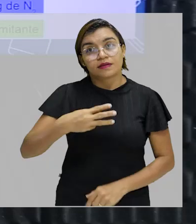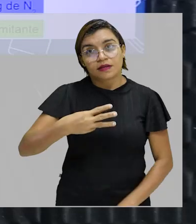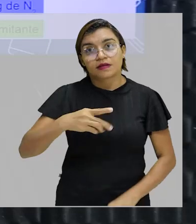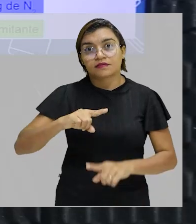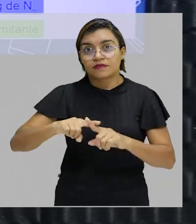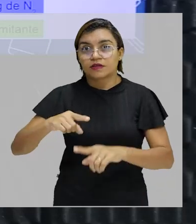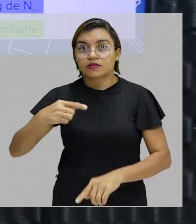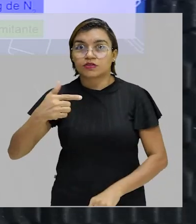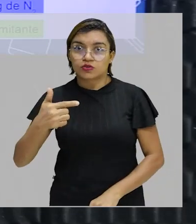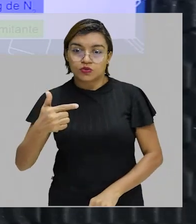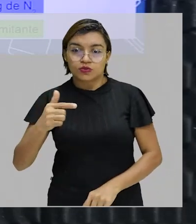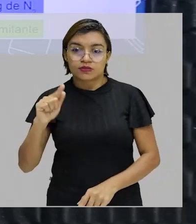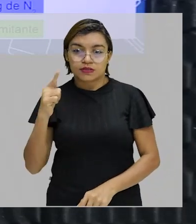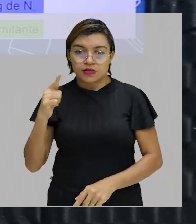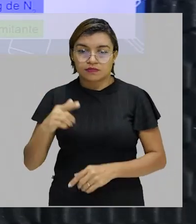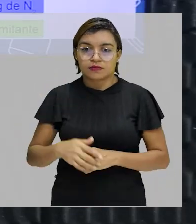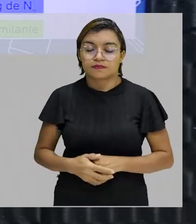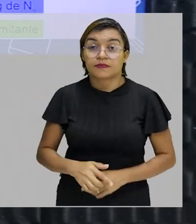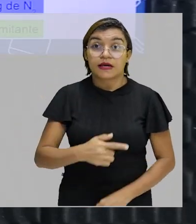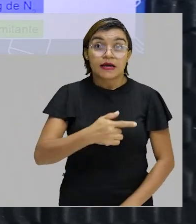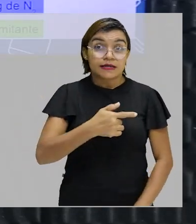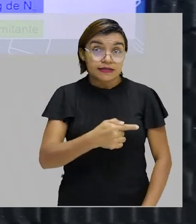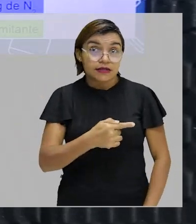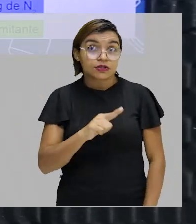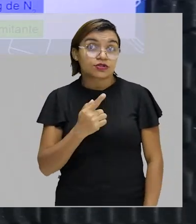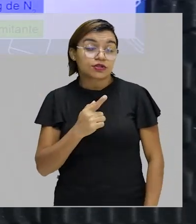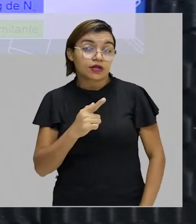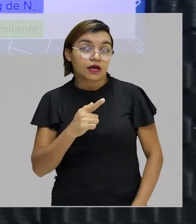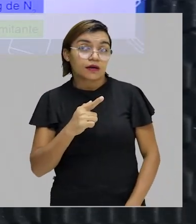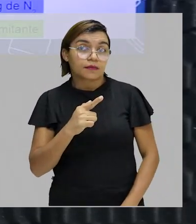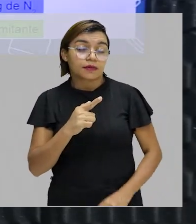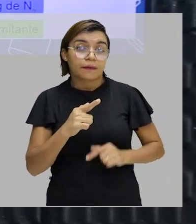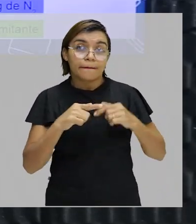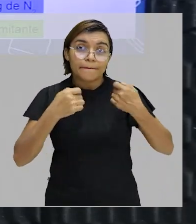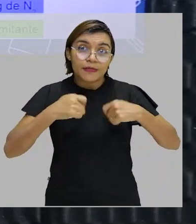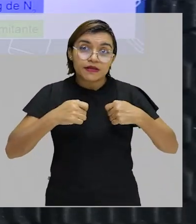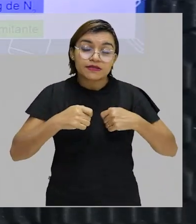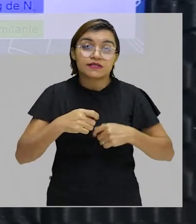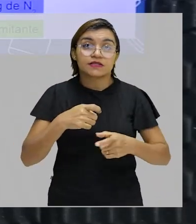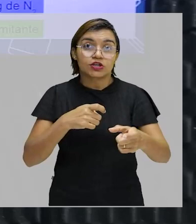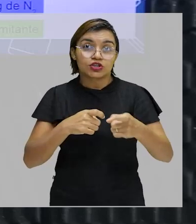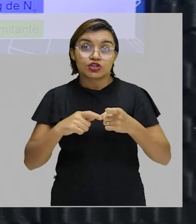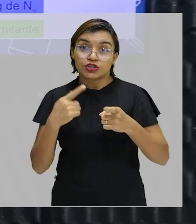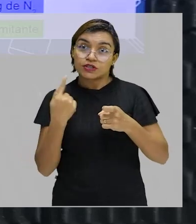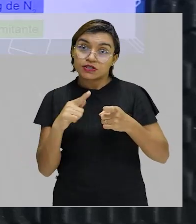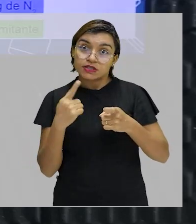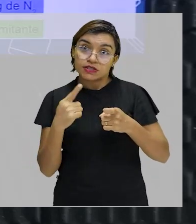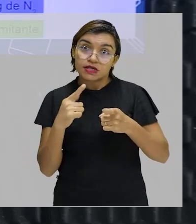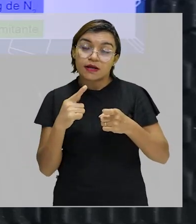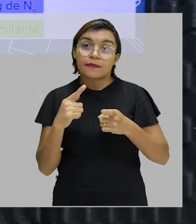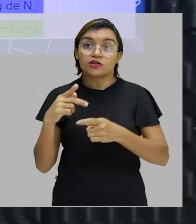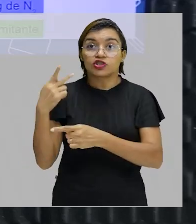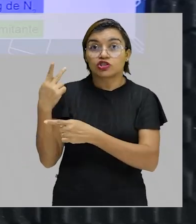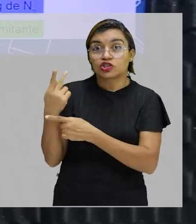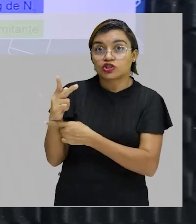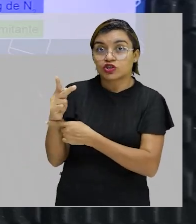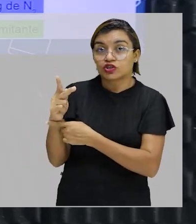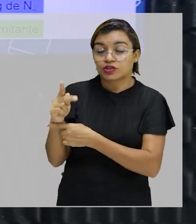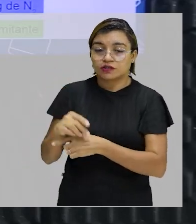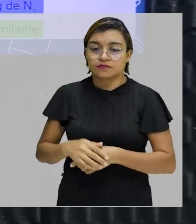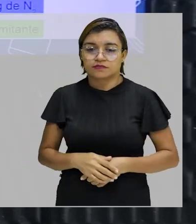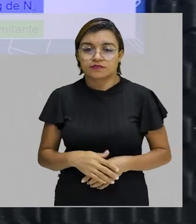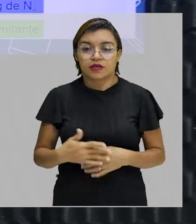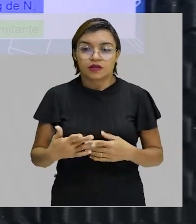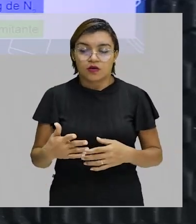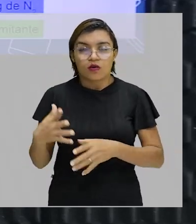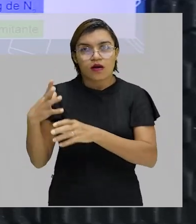gramas. 7 gramas do nitrogênio precisa de X gramas de hidrogênio. Turminha, fazendo